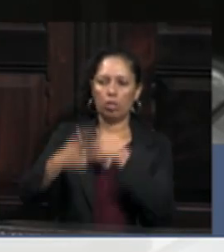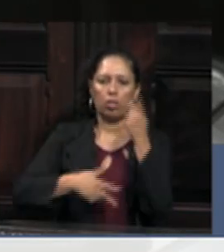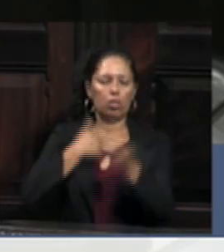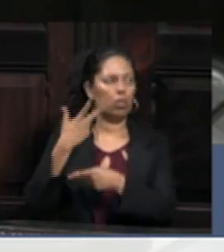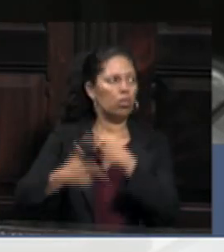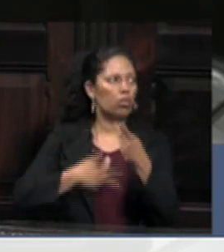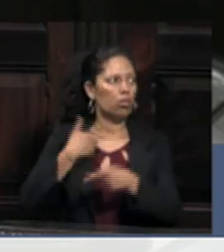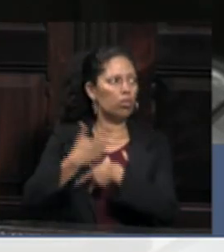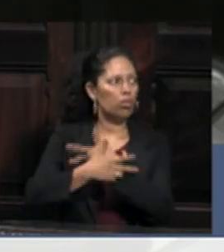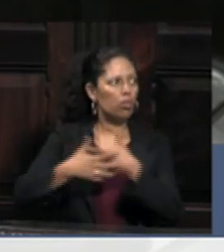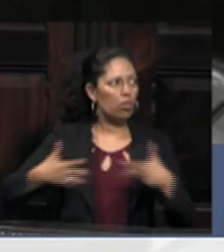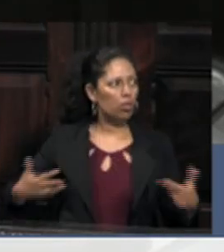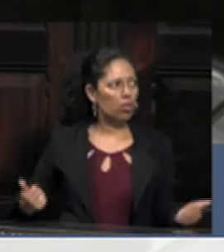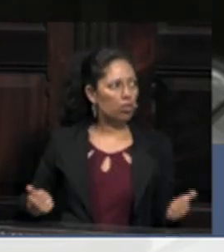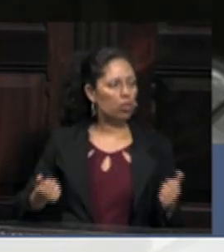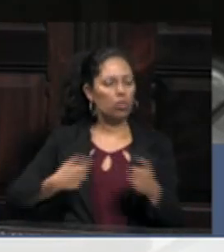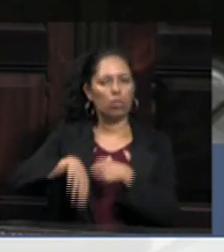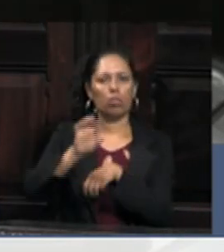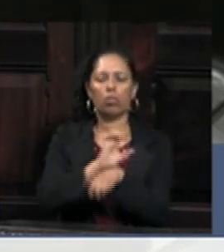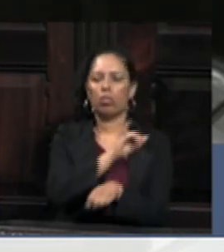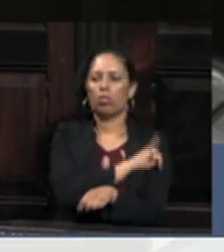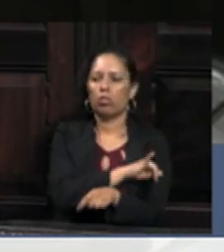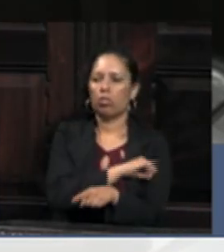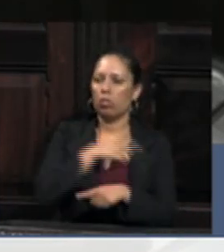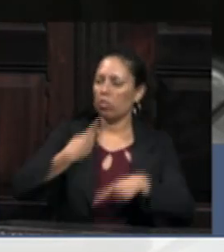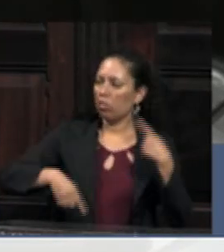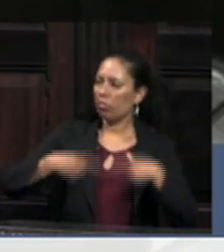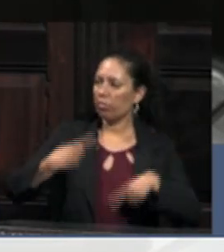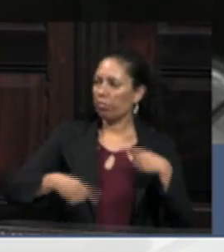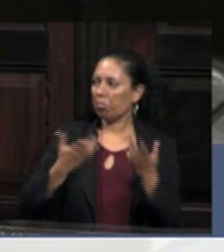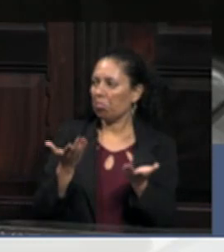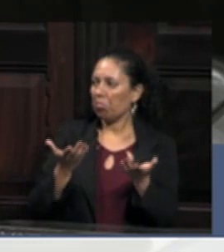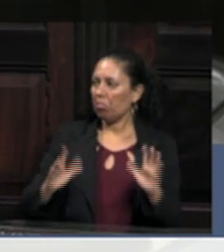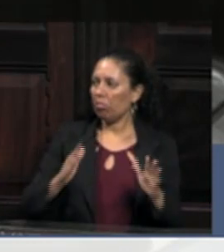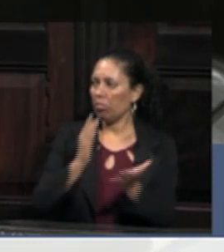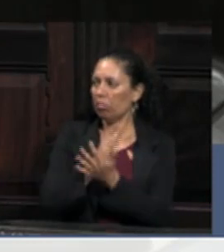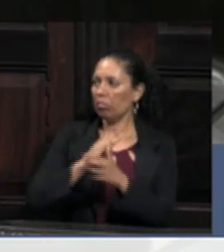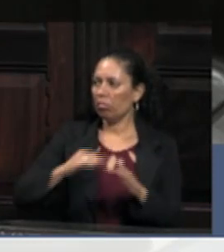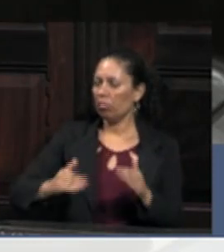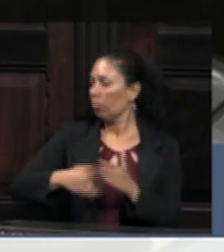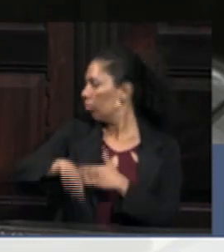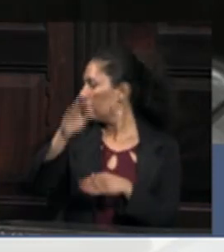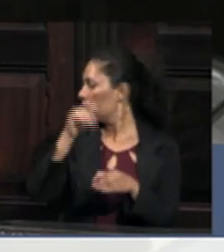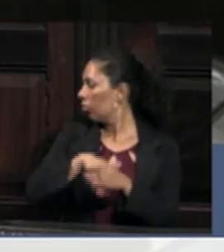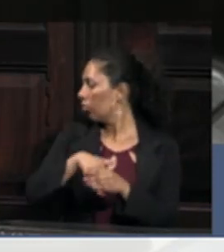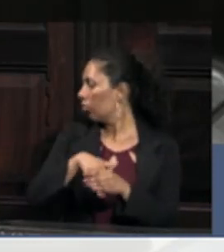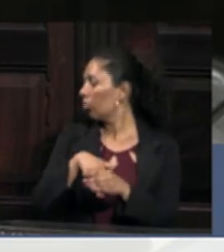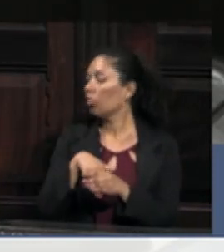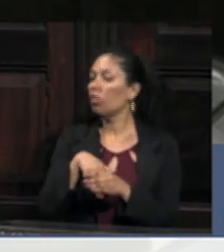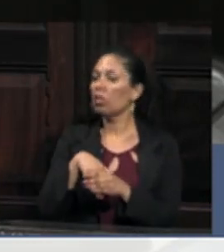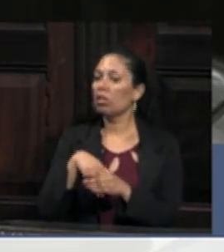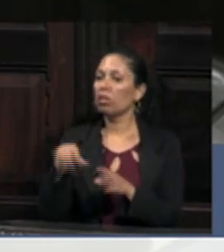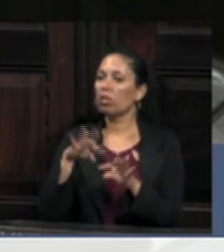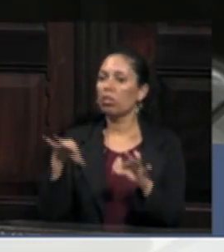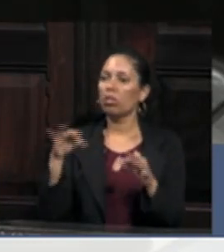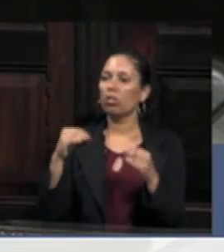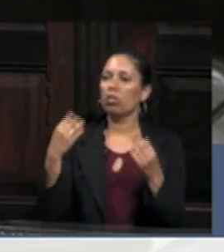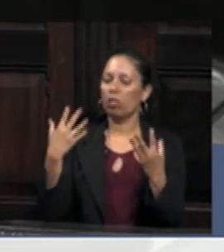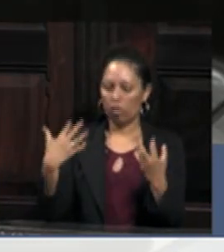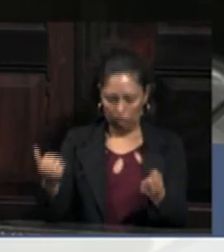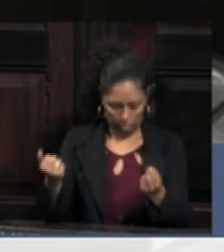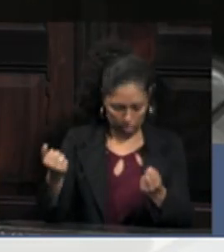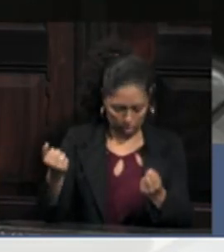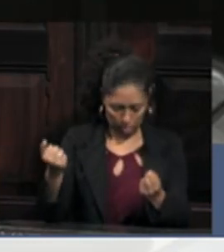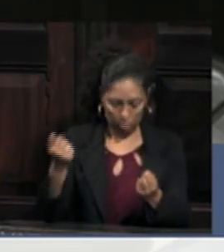de Acolhimento de Refugiados no Estado do Rio de Janeiro. Em discussão. Não havendo que queira discutir, encerra a discussão. Em votação, emenda de redação. Os senhores que aprovam, pareçam como estão